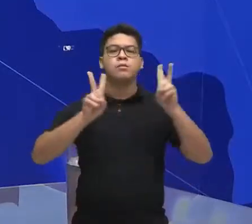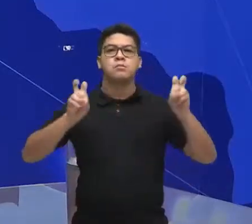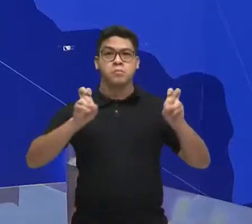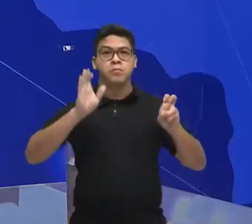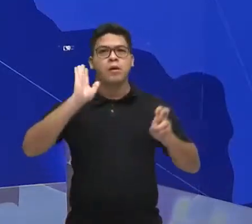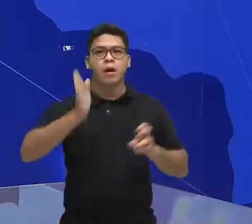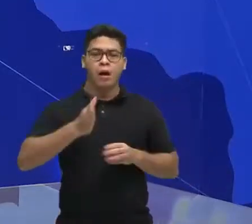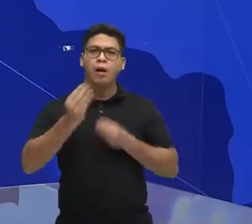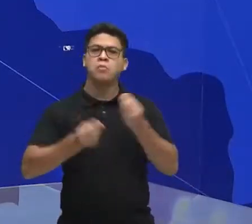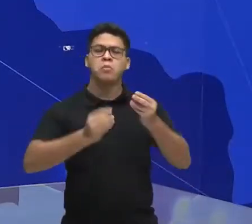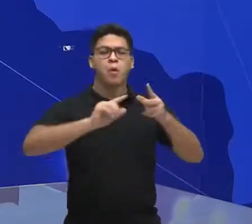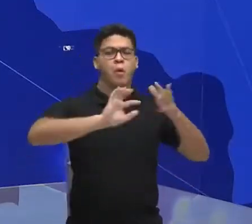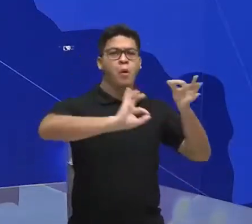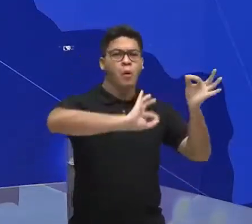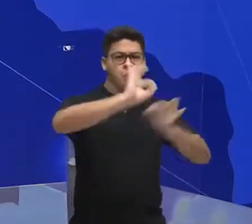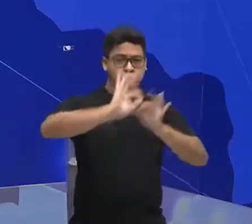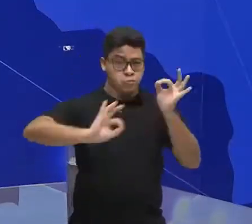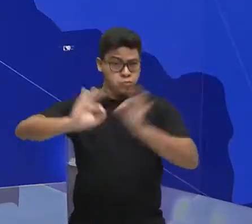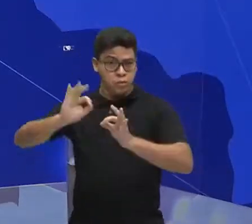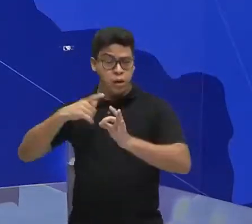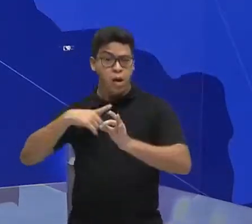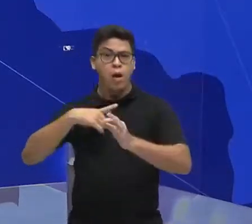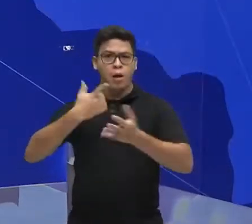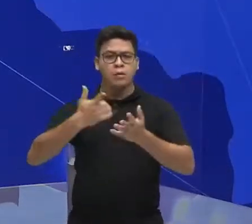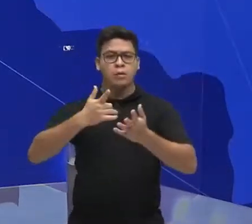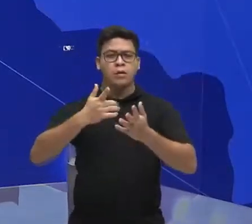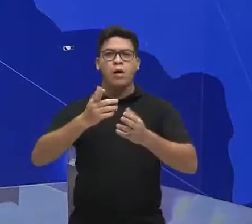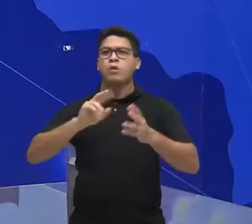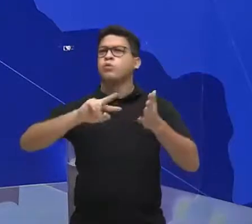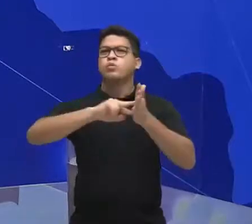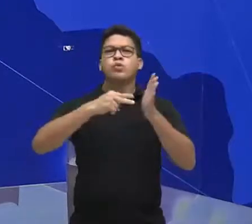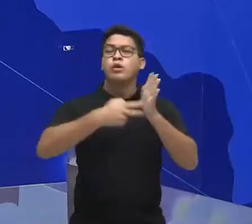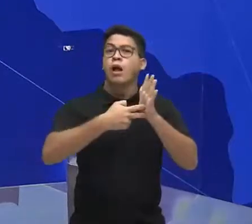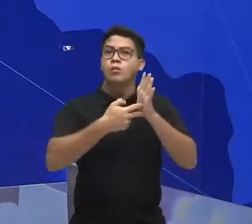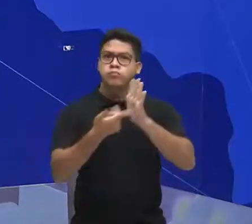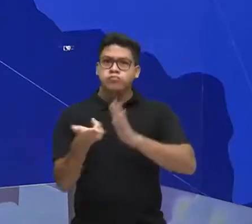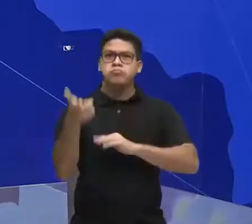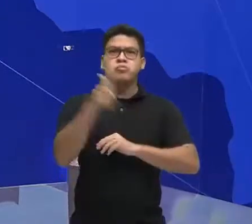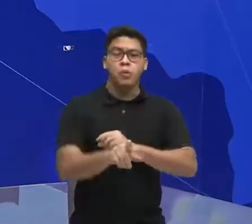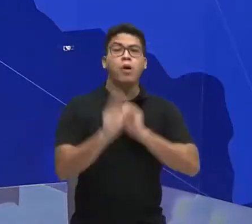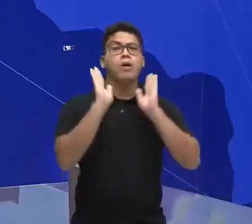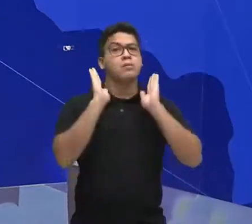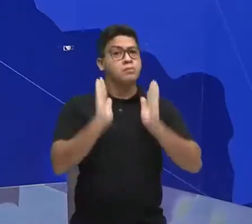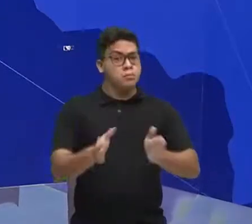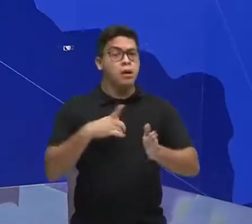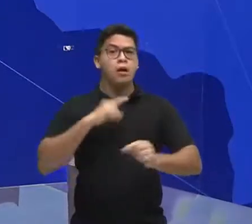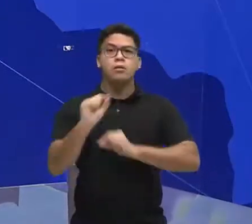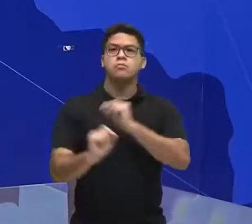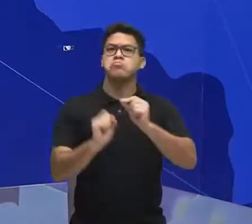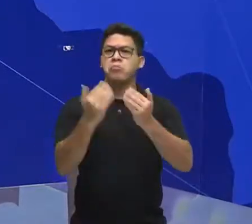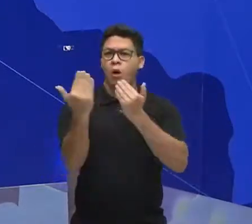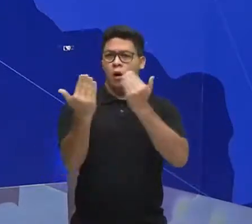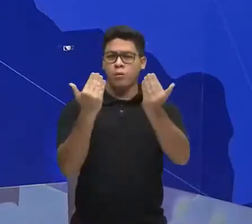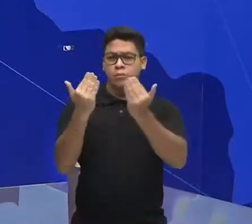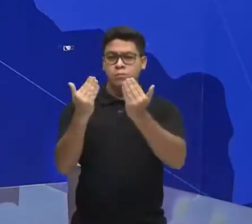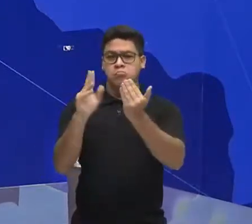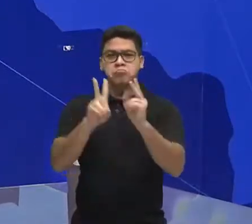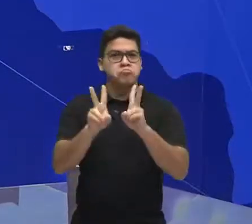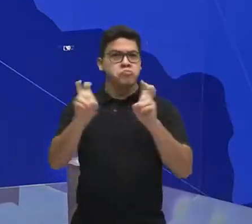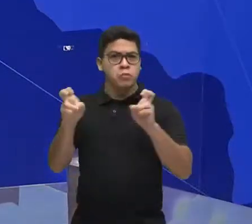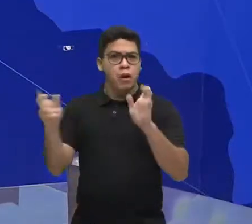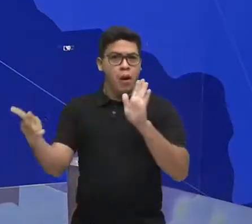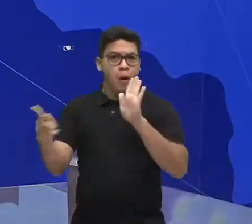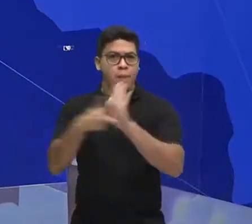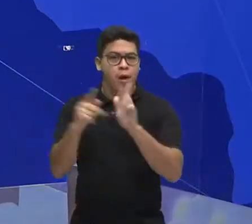podemos ajustar, nós podemos ressignificar, que é uma palavra que a gente usa muito, é um jargão da psicologia que a gente usa muito, não é